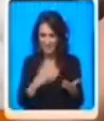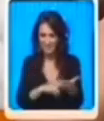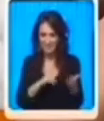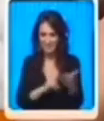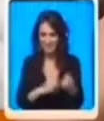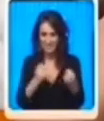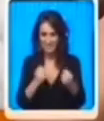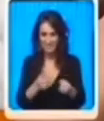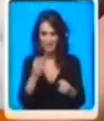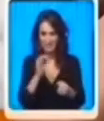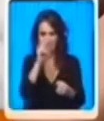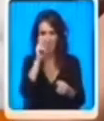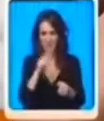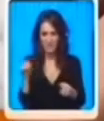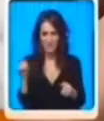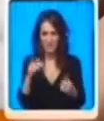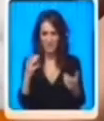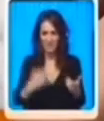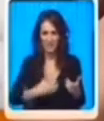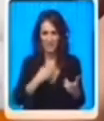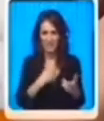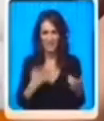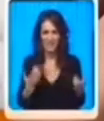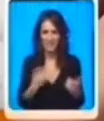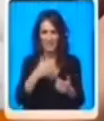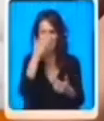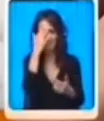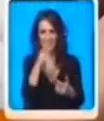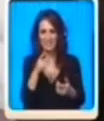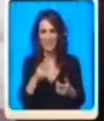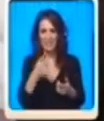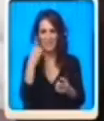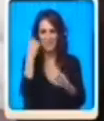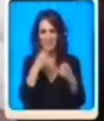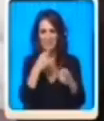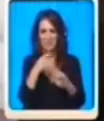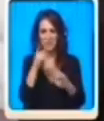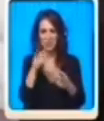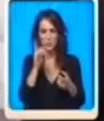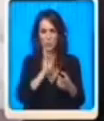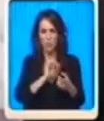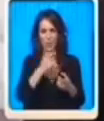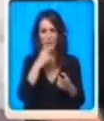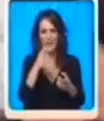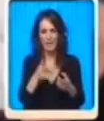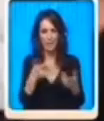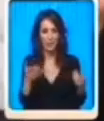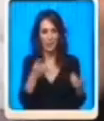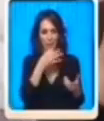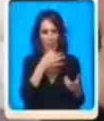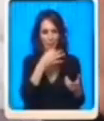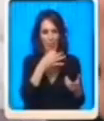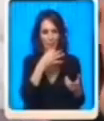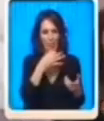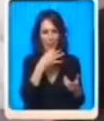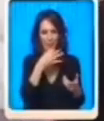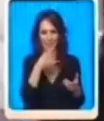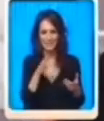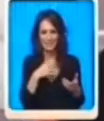tão intenso de uma fã? É emocionante. Porque ela acha que... ela considera-te uma espécie de neta. Eu vi. Já não falas. Olha, eu vi.